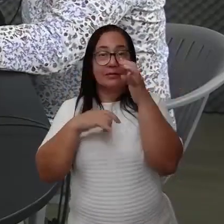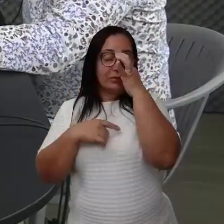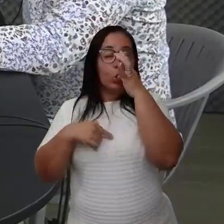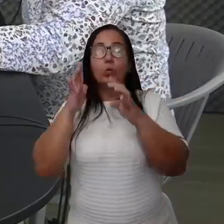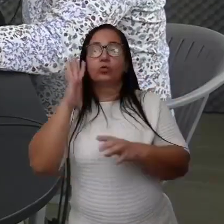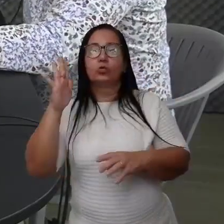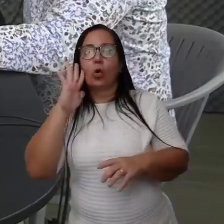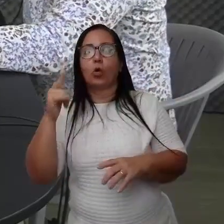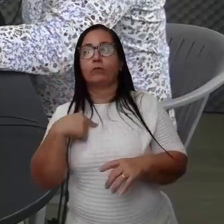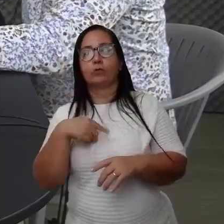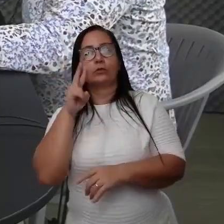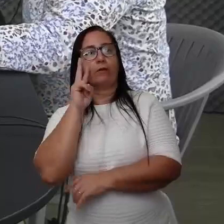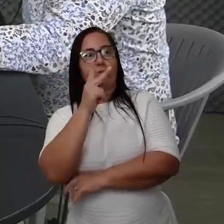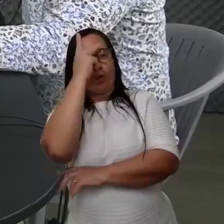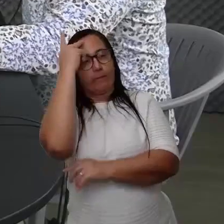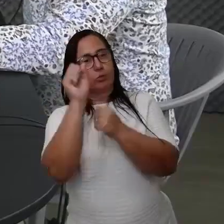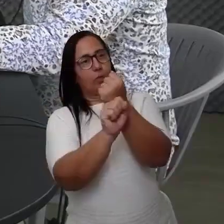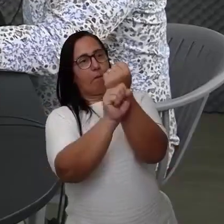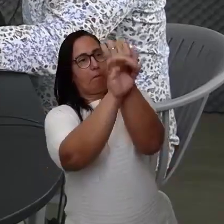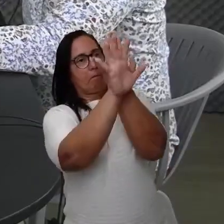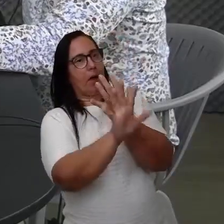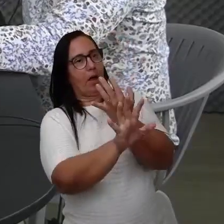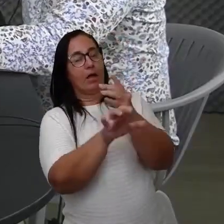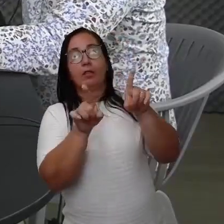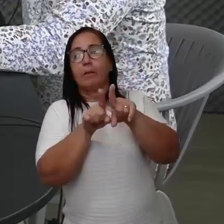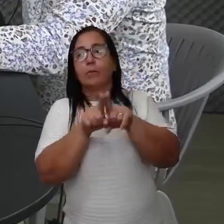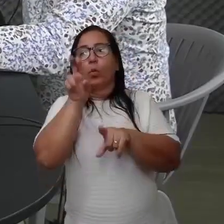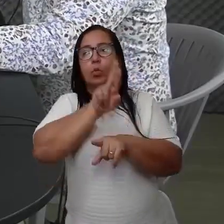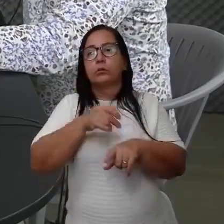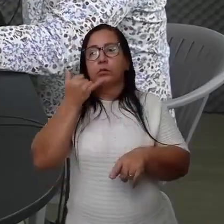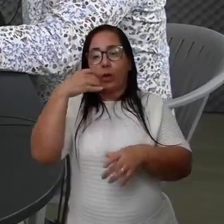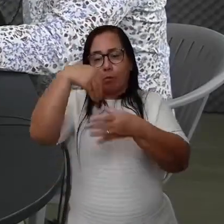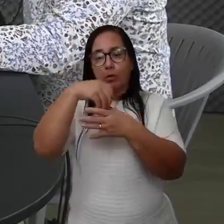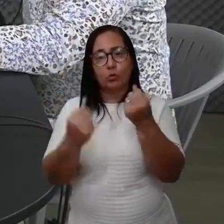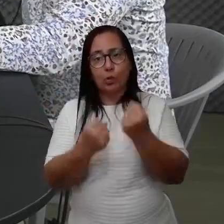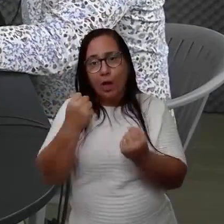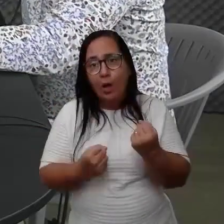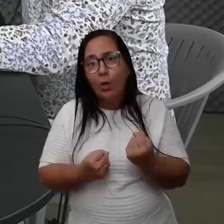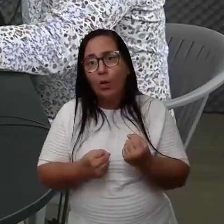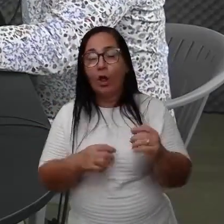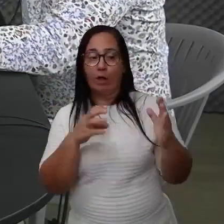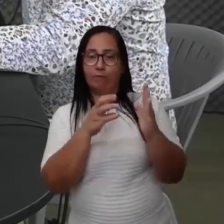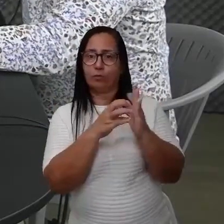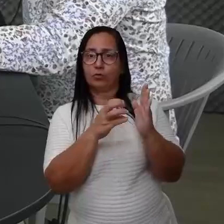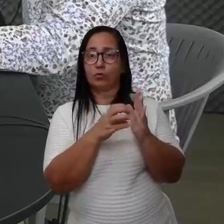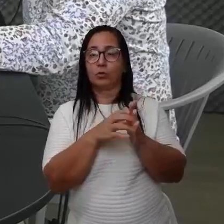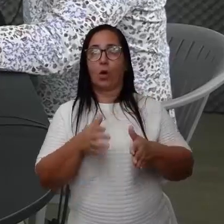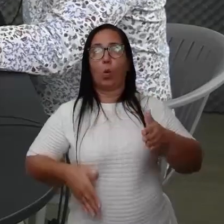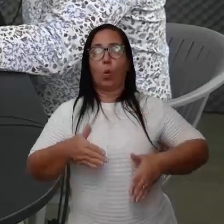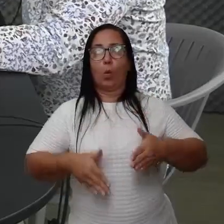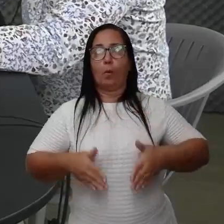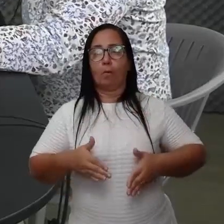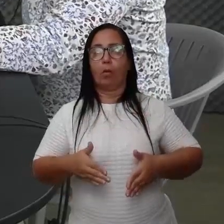fazer uma ligação vendo a pessoa. E Vendo no a carro, pessoa, você usar o né? telefone no carro. Exatamente. Veja. A funcionária que faz tudo o robozinho. Fazia Que a